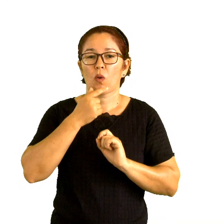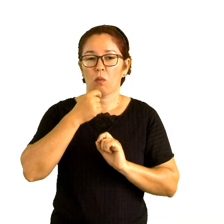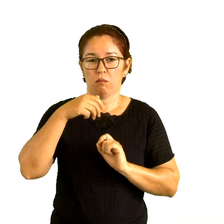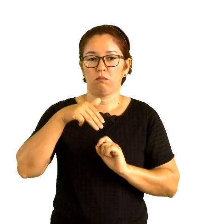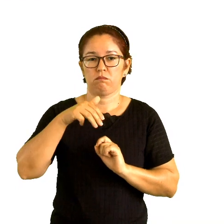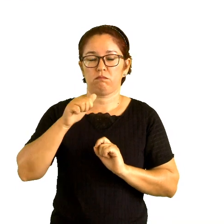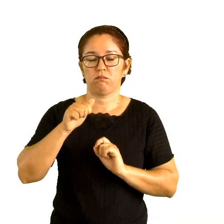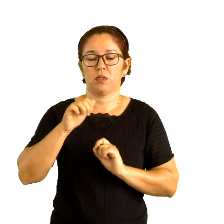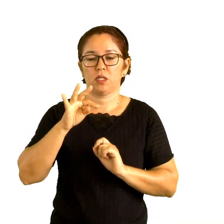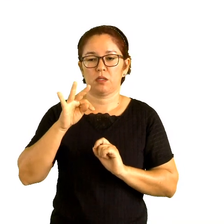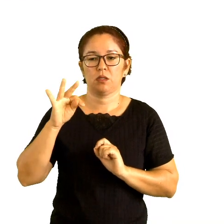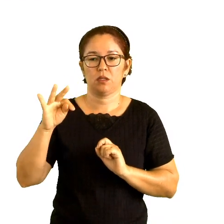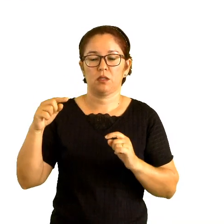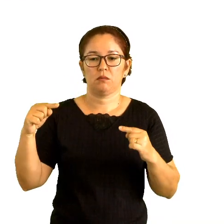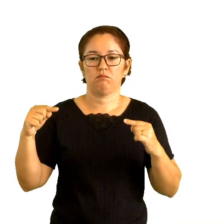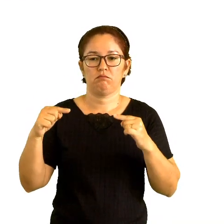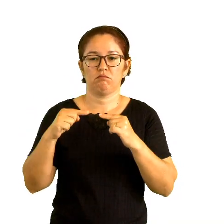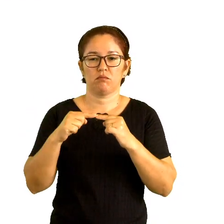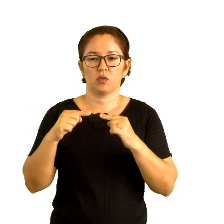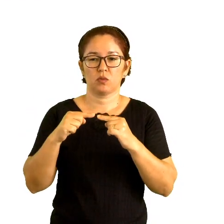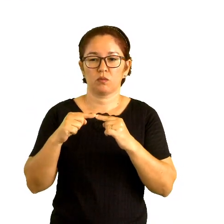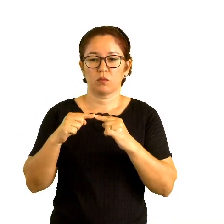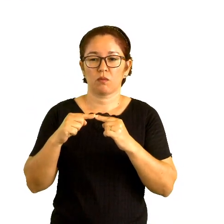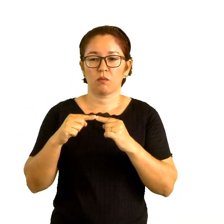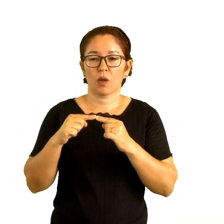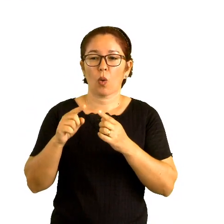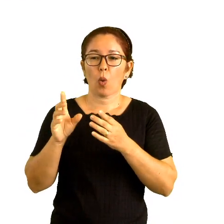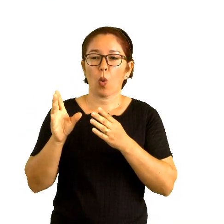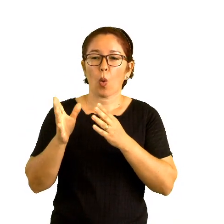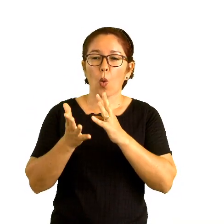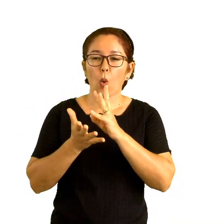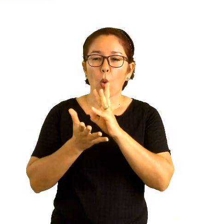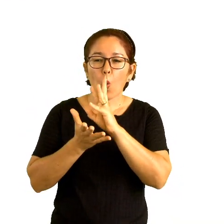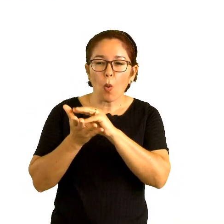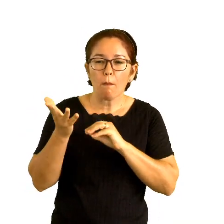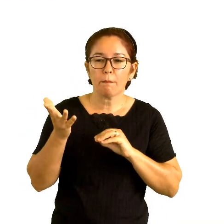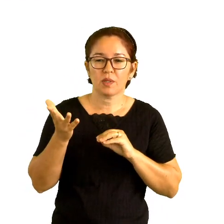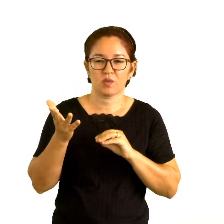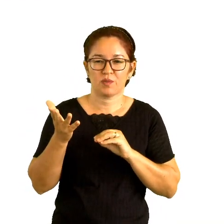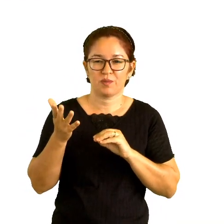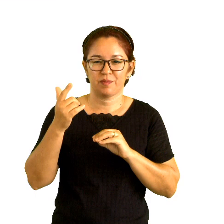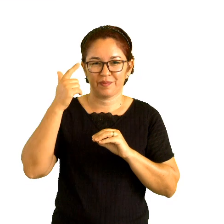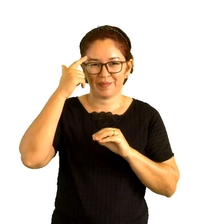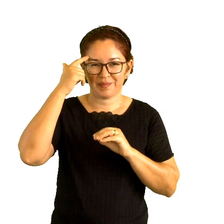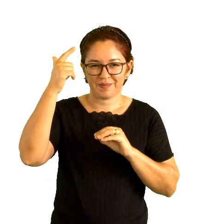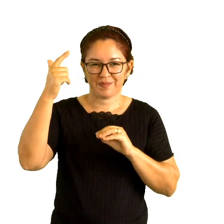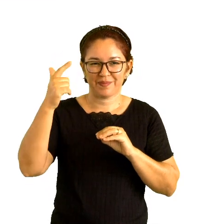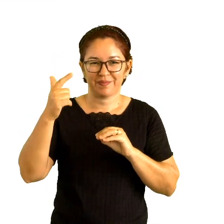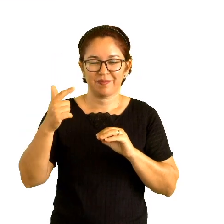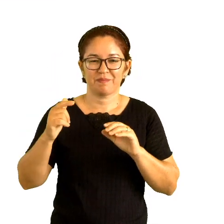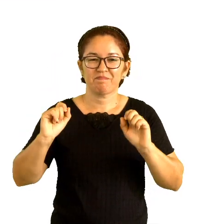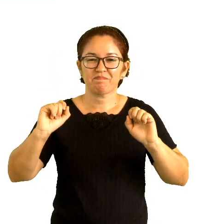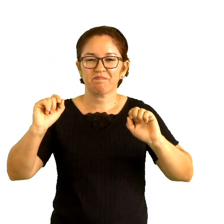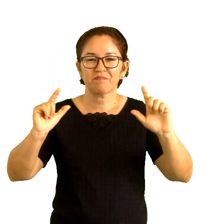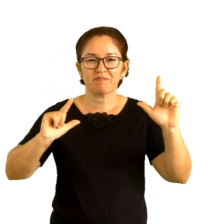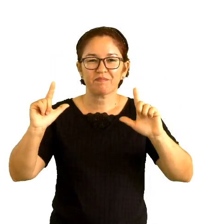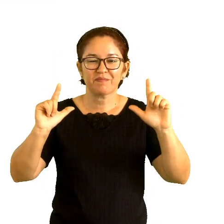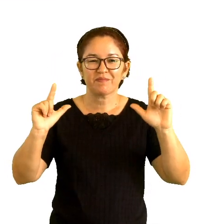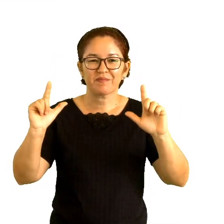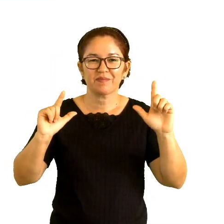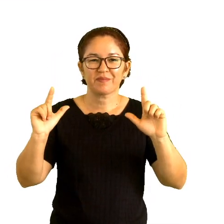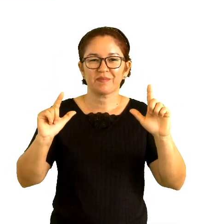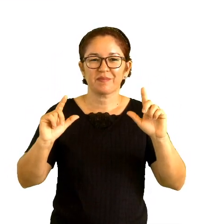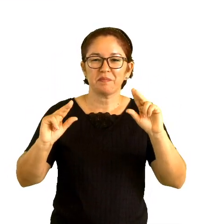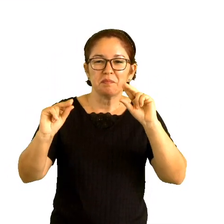direita. Então ele pegou os personagens dos Simpsons e fez toda uma caricatura